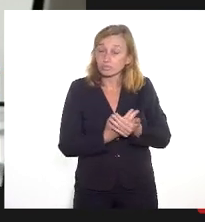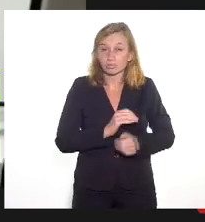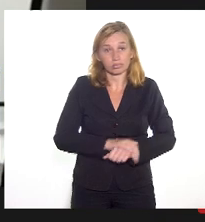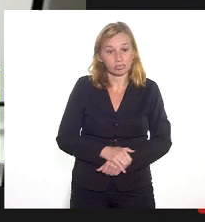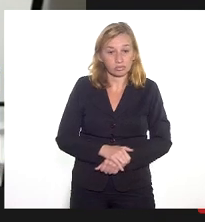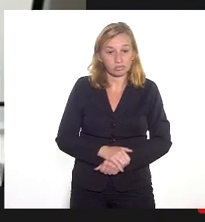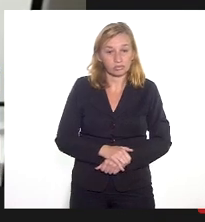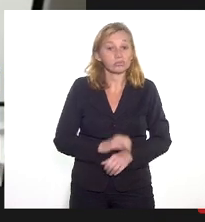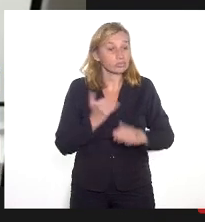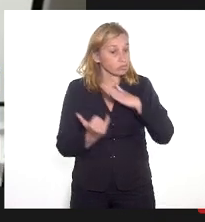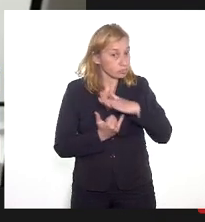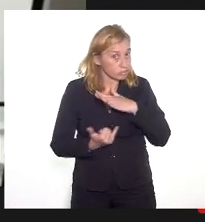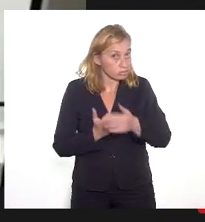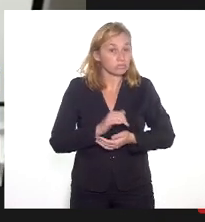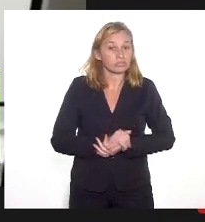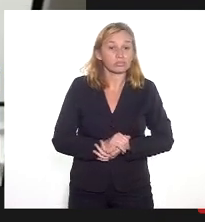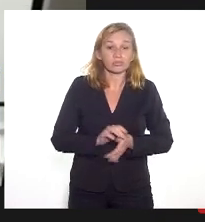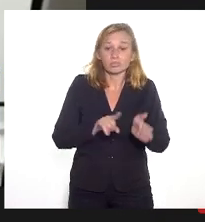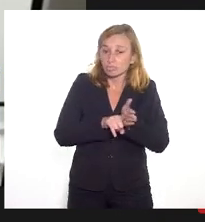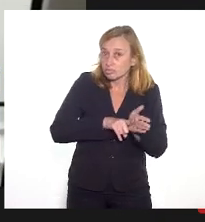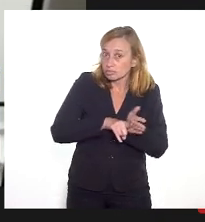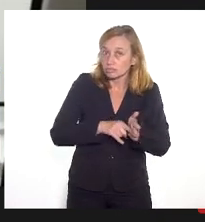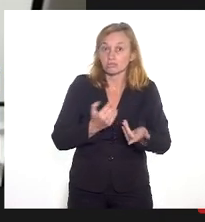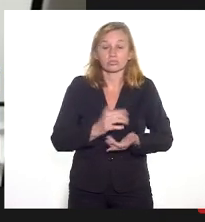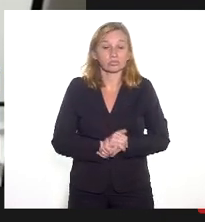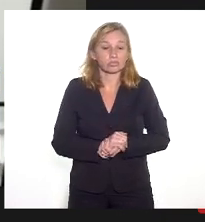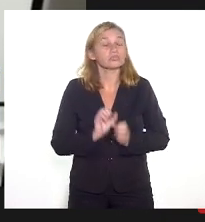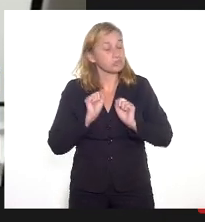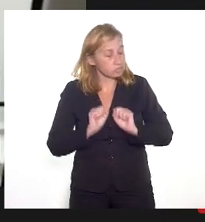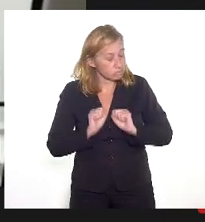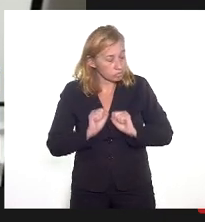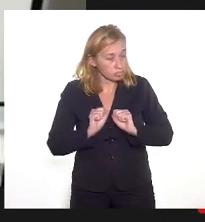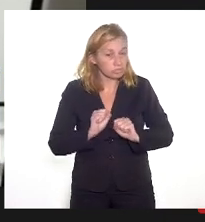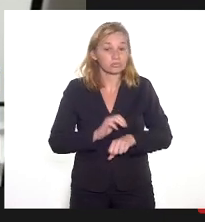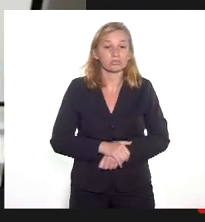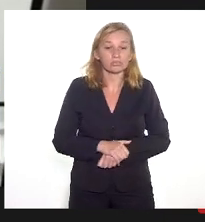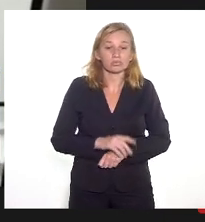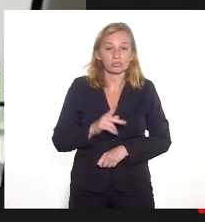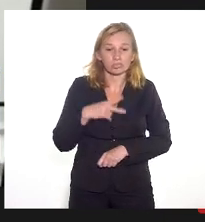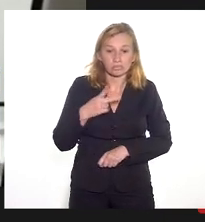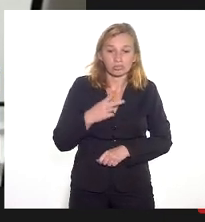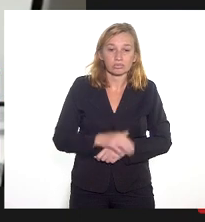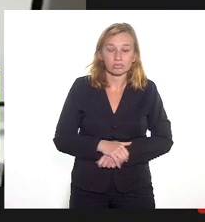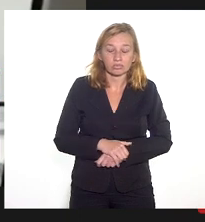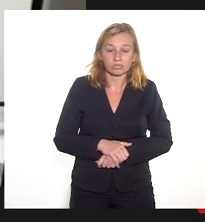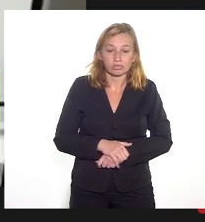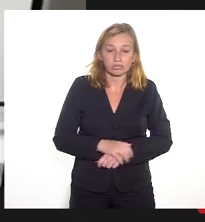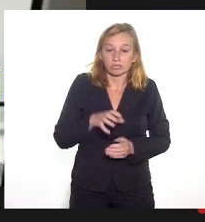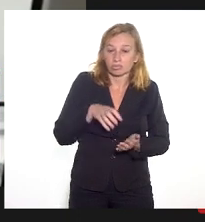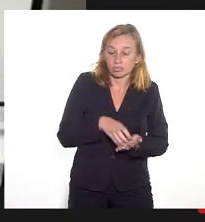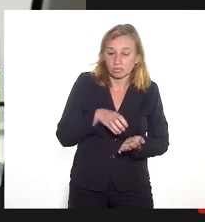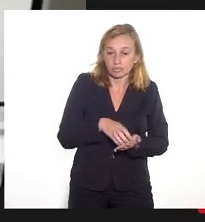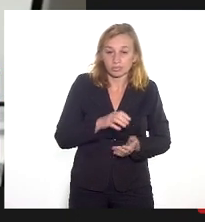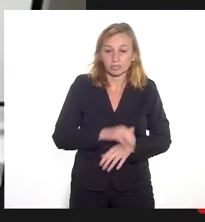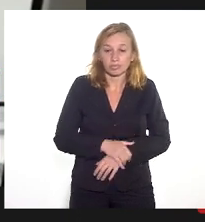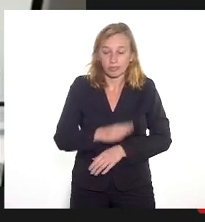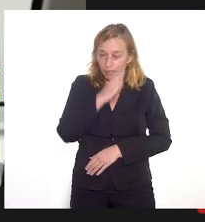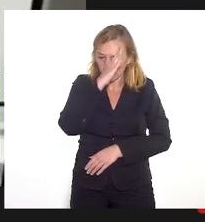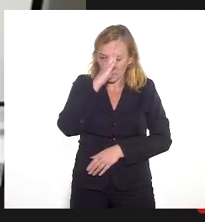nos institutos de pesquisa. Poderíamos trazer o pessoal dos centros e diretórios acadêmicos